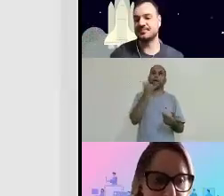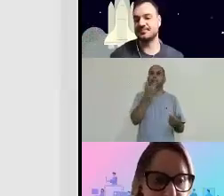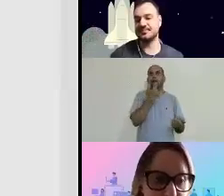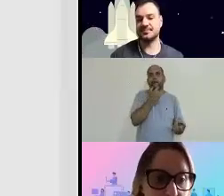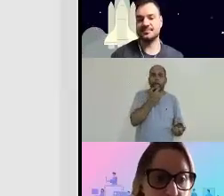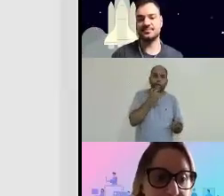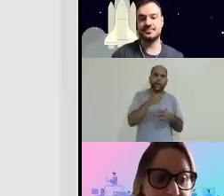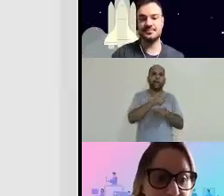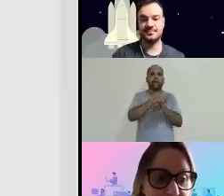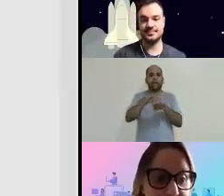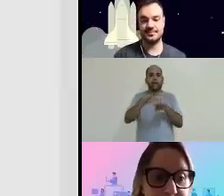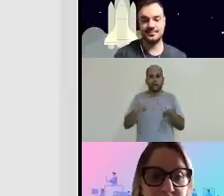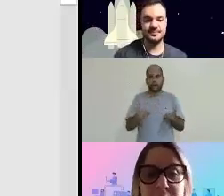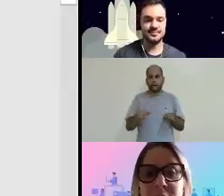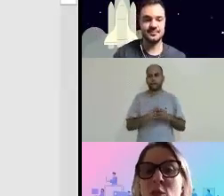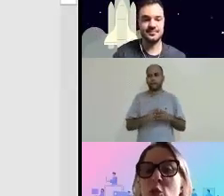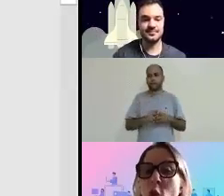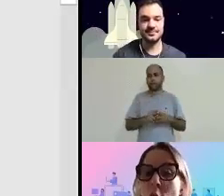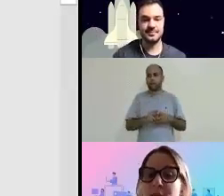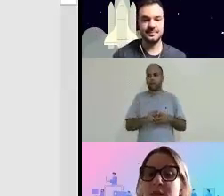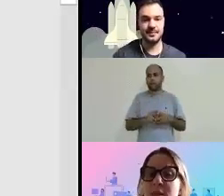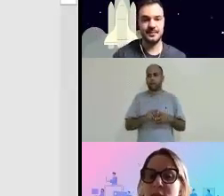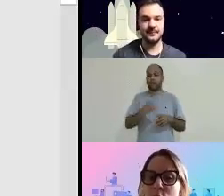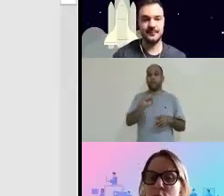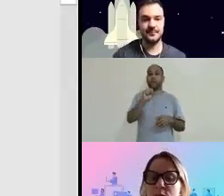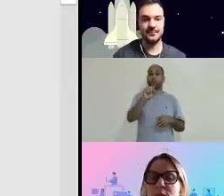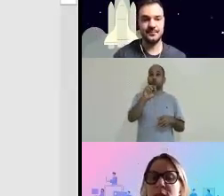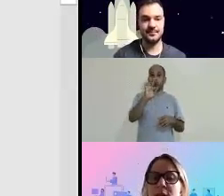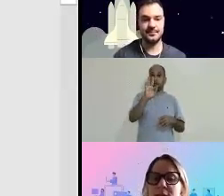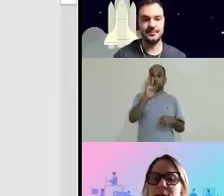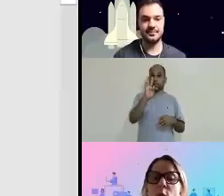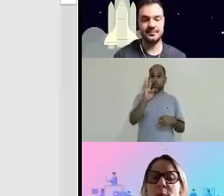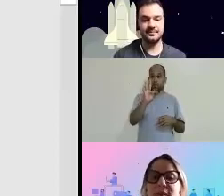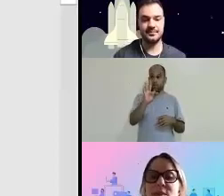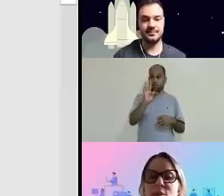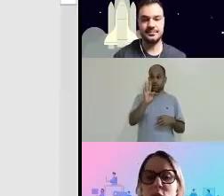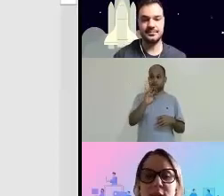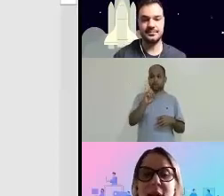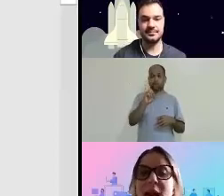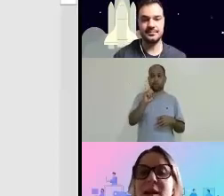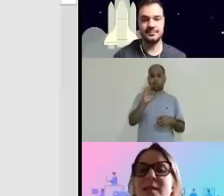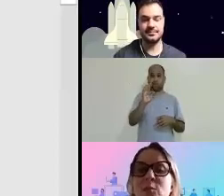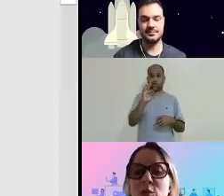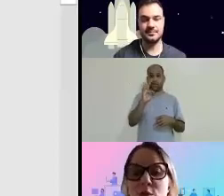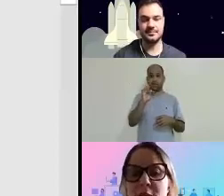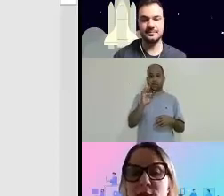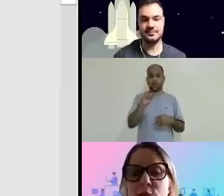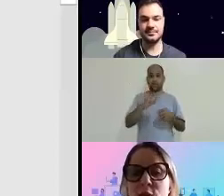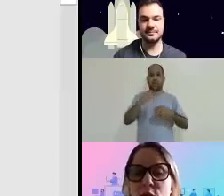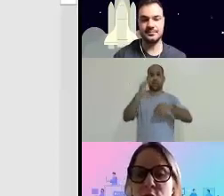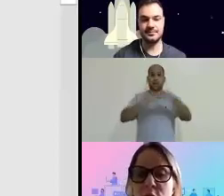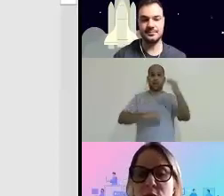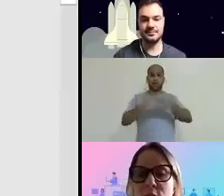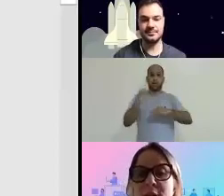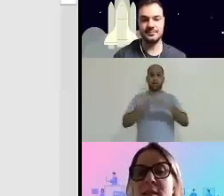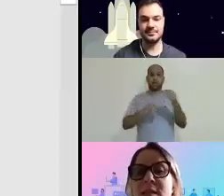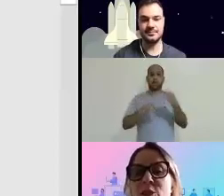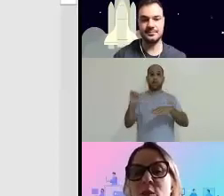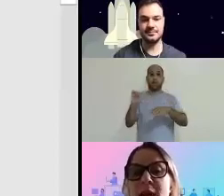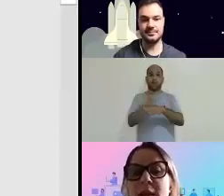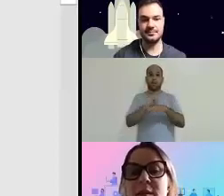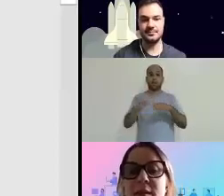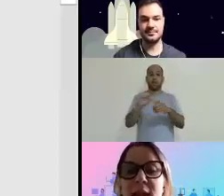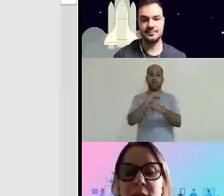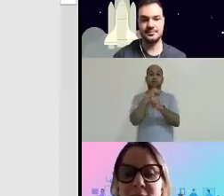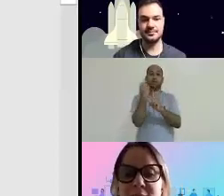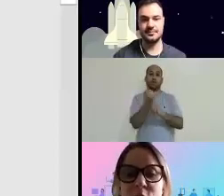ferramenta. Quando você fala soft skills, né, são competências sociais e emocionais do indivíduo,